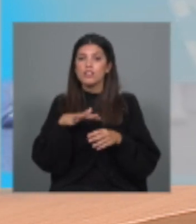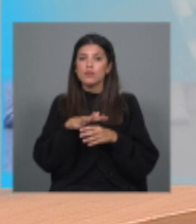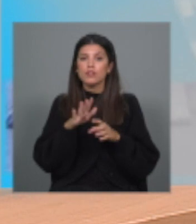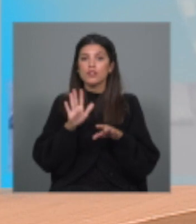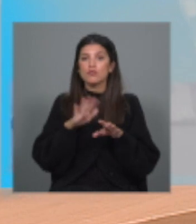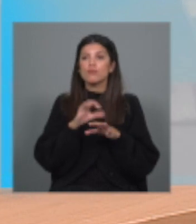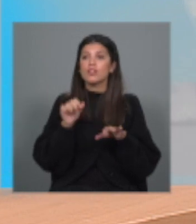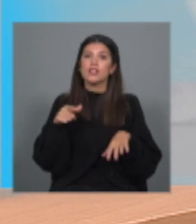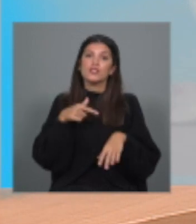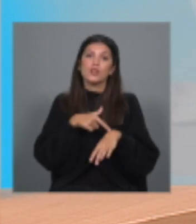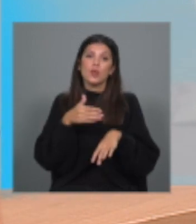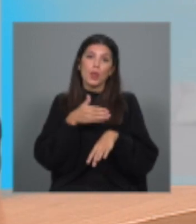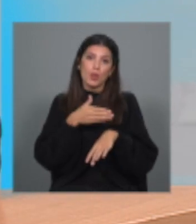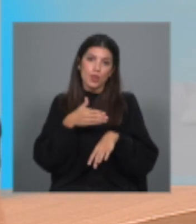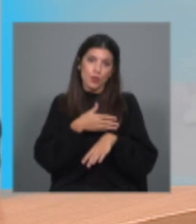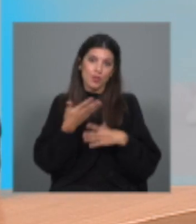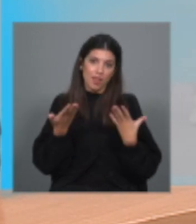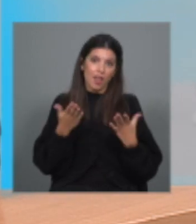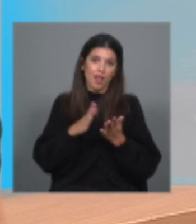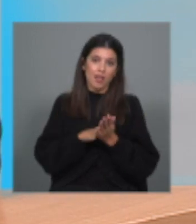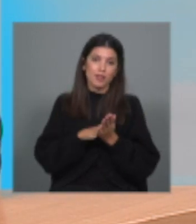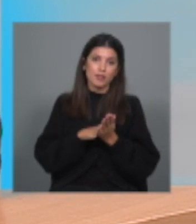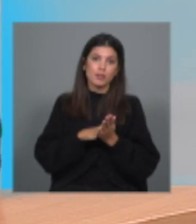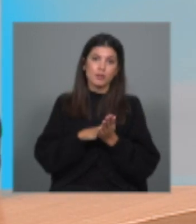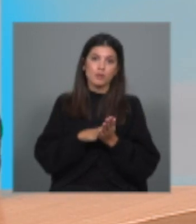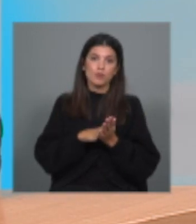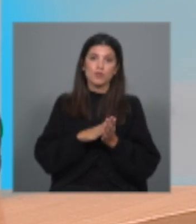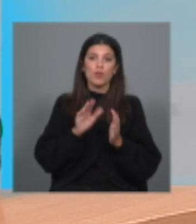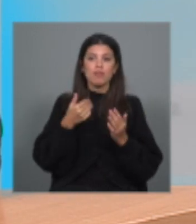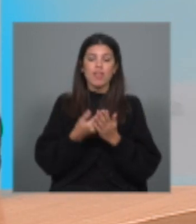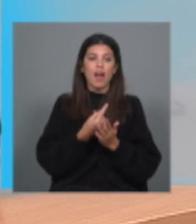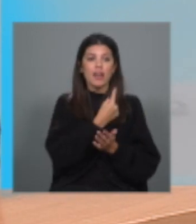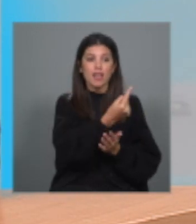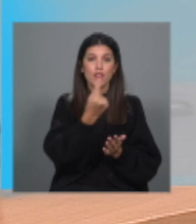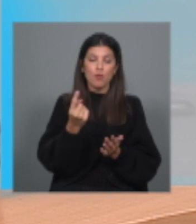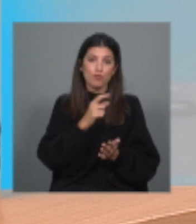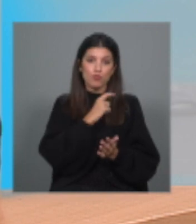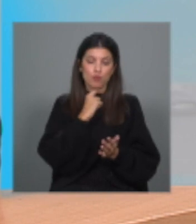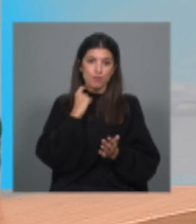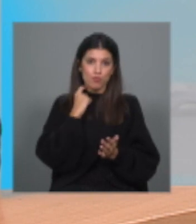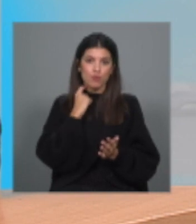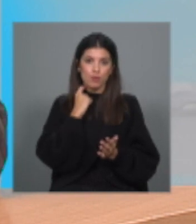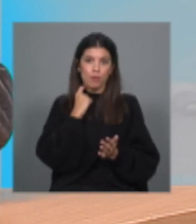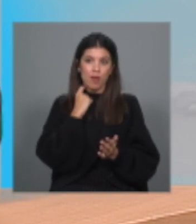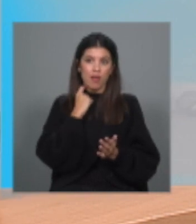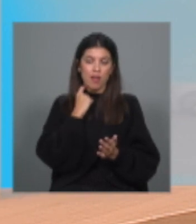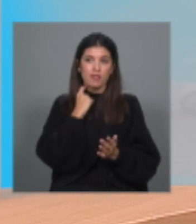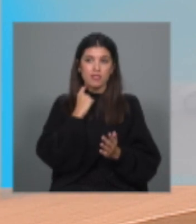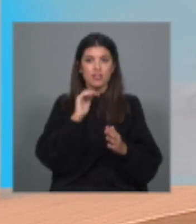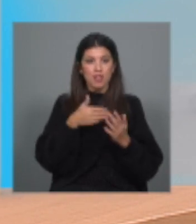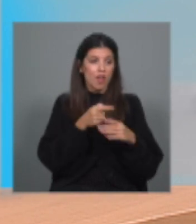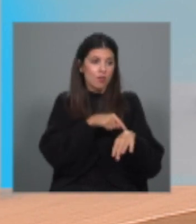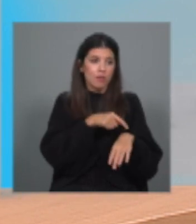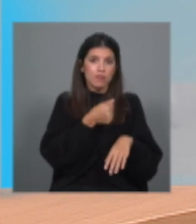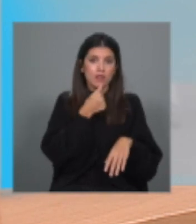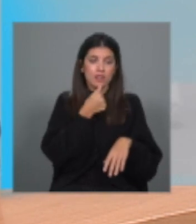tempos. Nosso Senhor dá a cada tempo, os sacerdotes, cada tempo precisa. E suscita também um compromisso